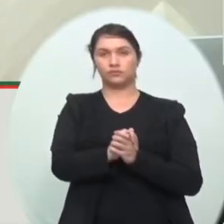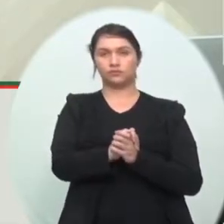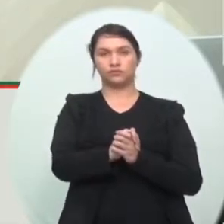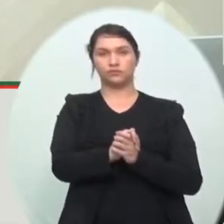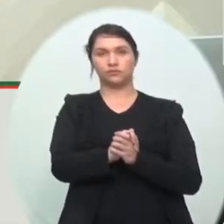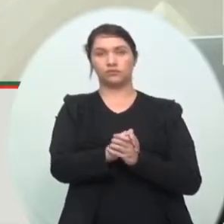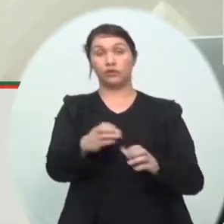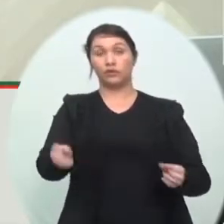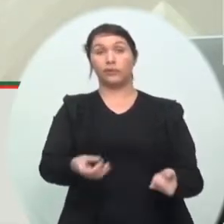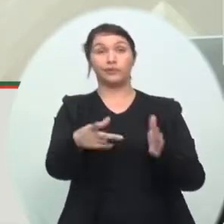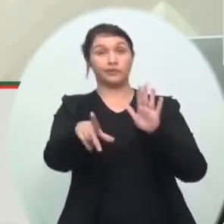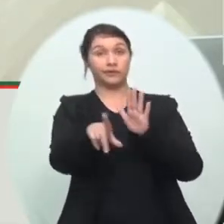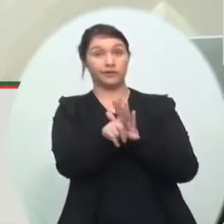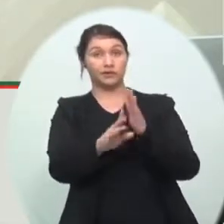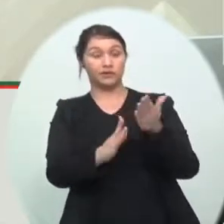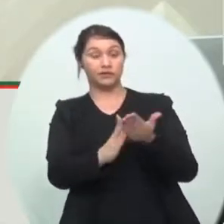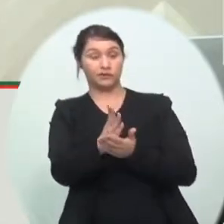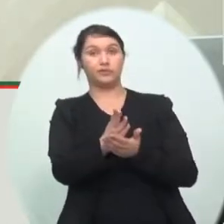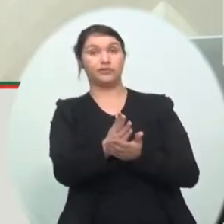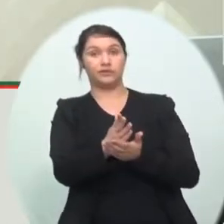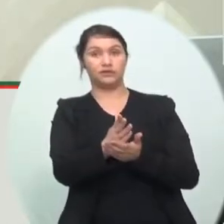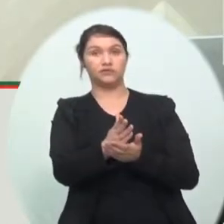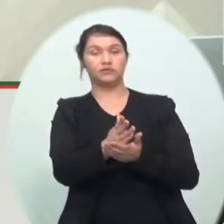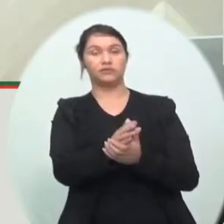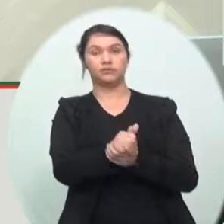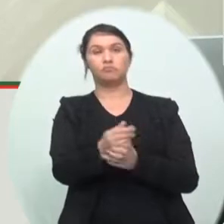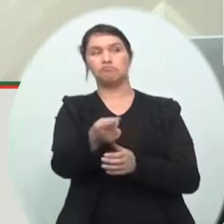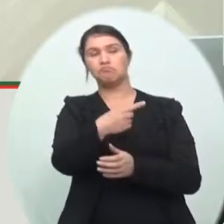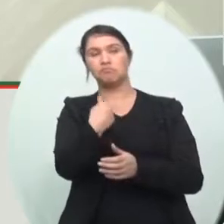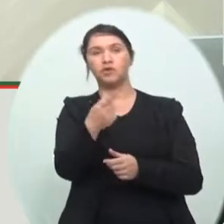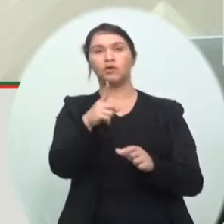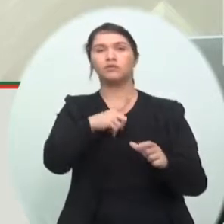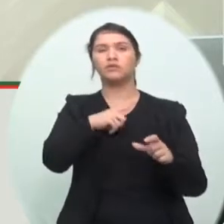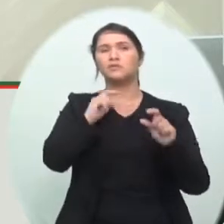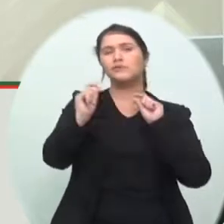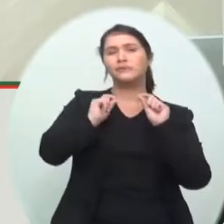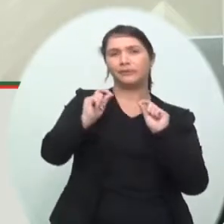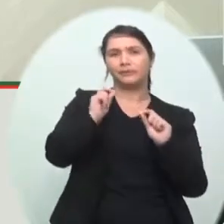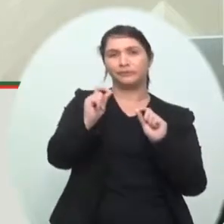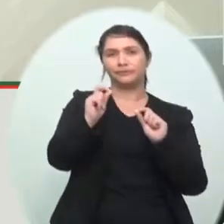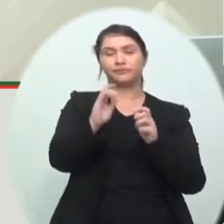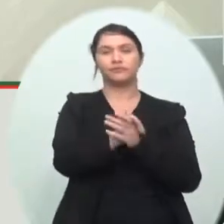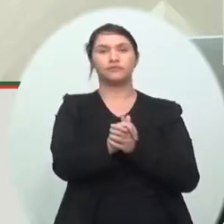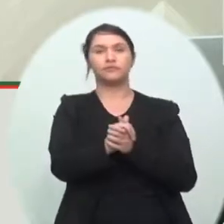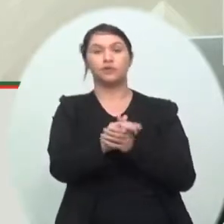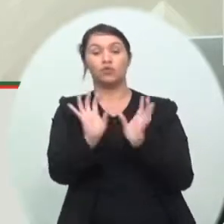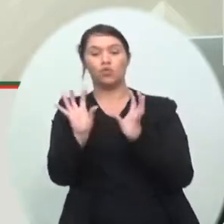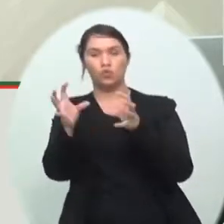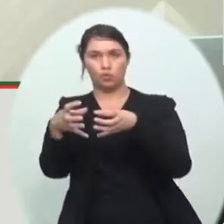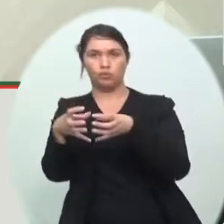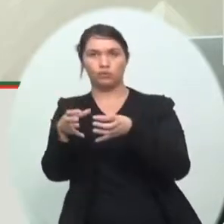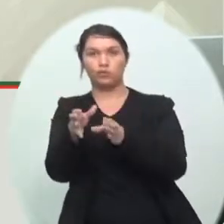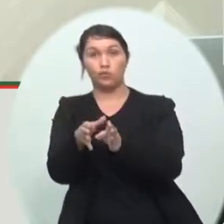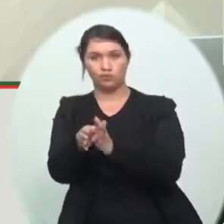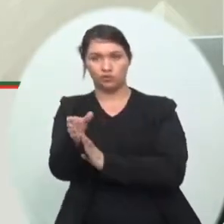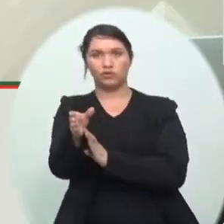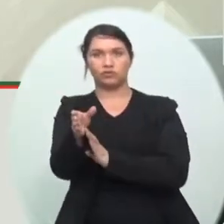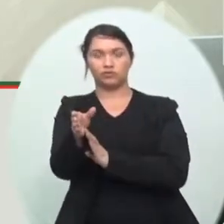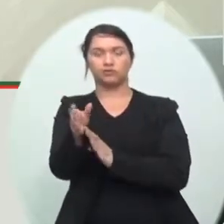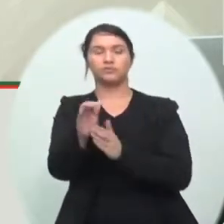assim que a lei for aprovada, a lei de inovação, nós vamos ter um conselho, provavelmente